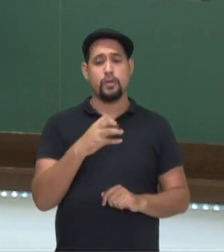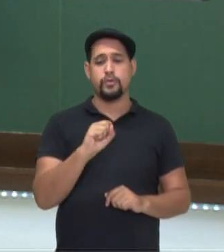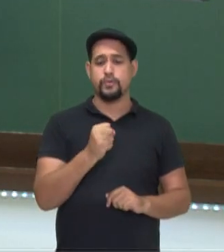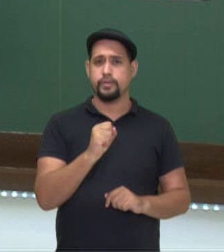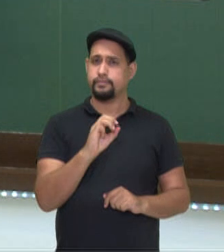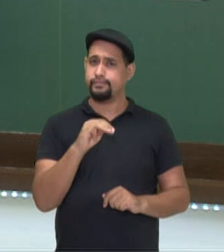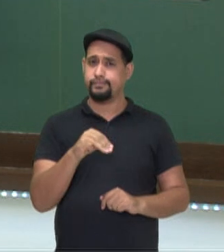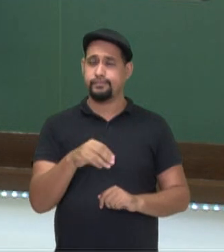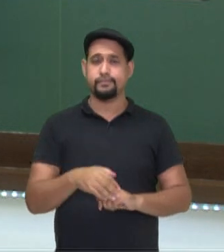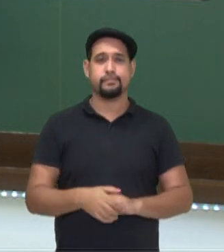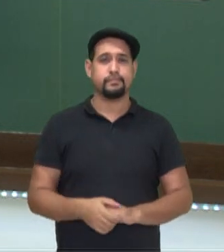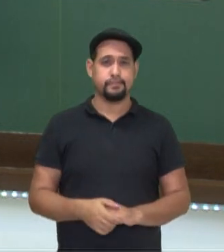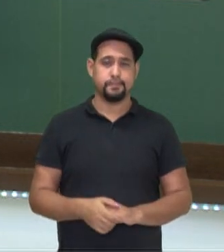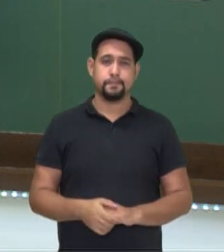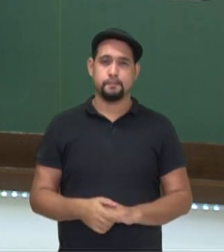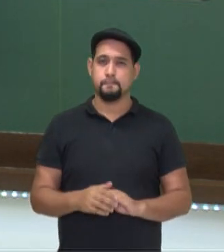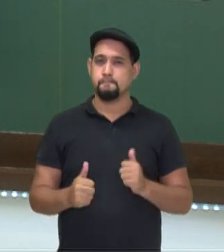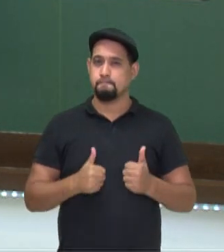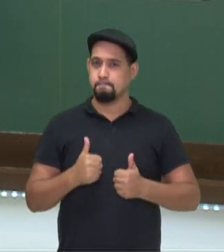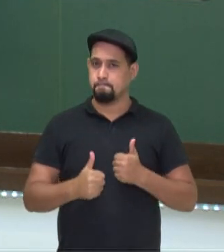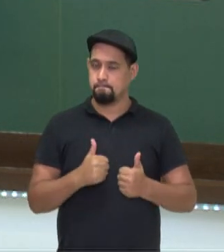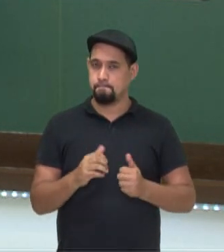centímetros. Beleza?